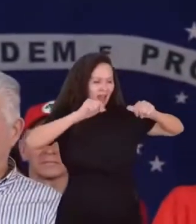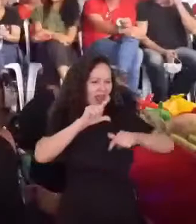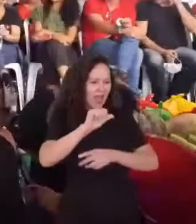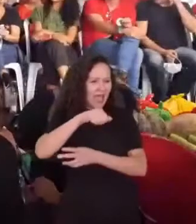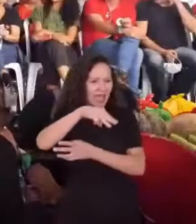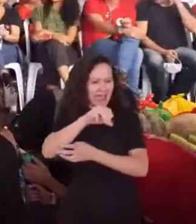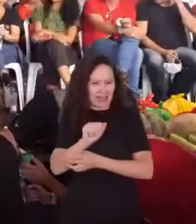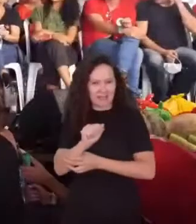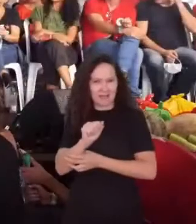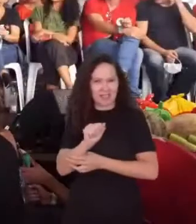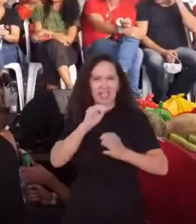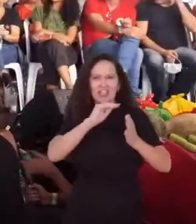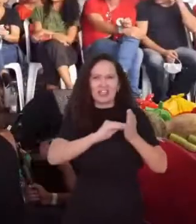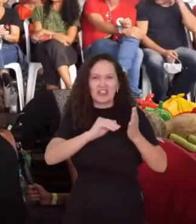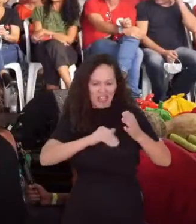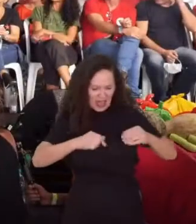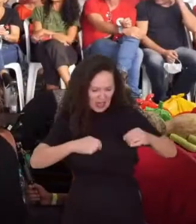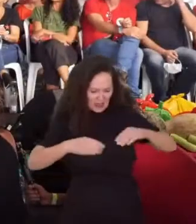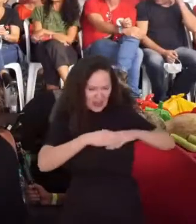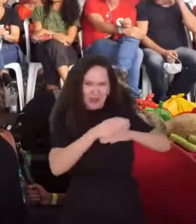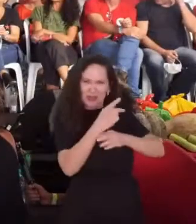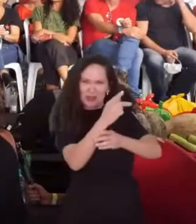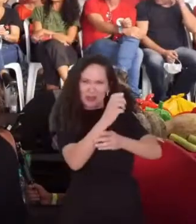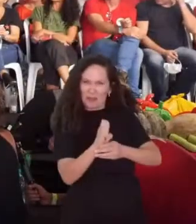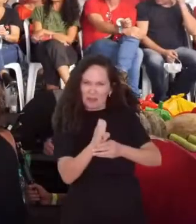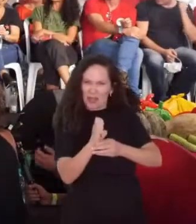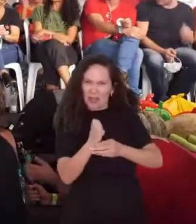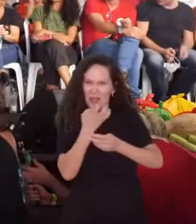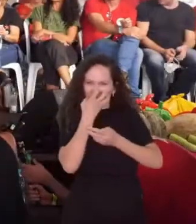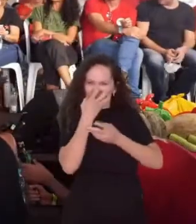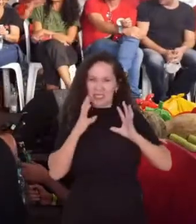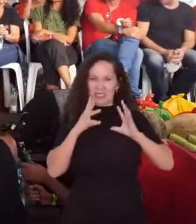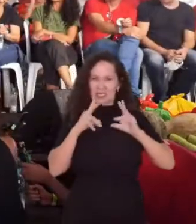pé e quando estava tudo limpinho, João Pedro dava outra chuva,